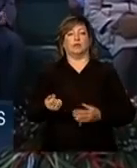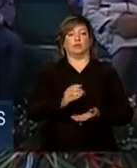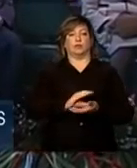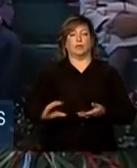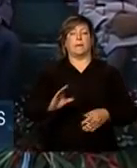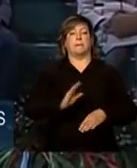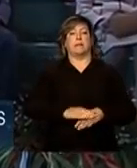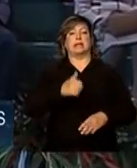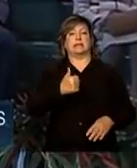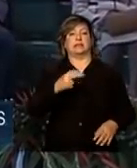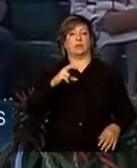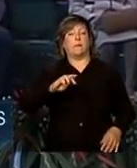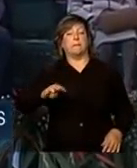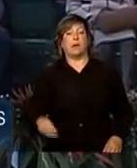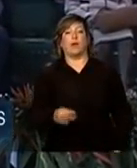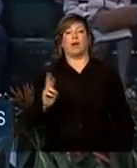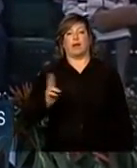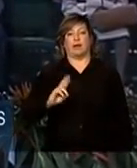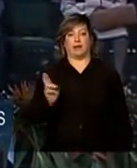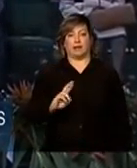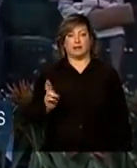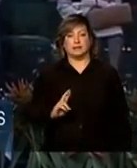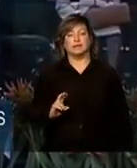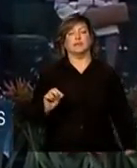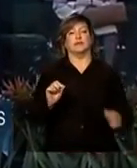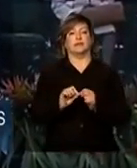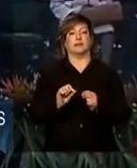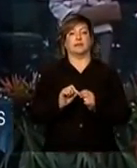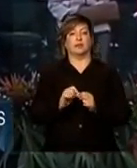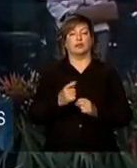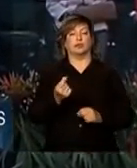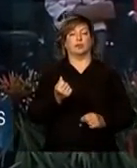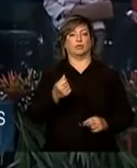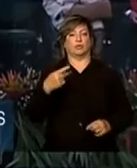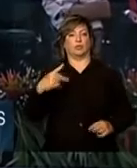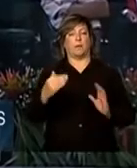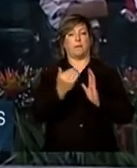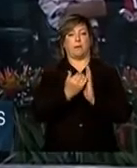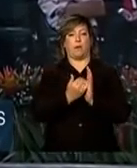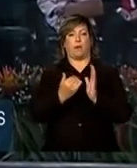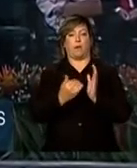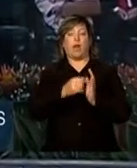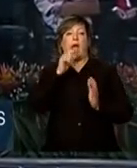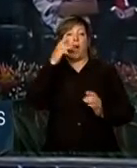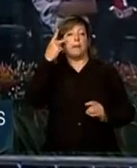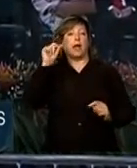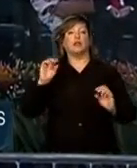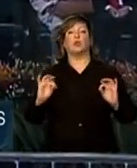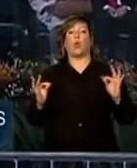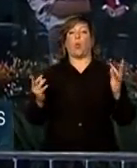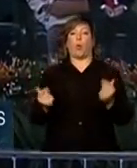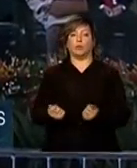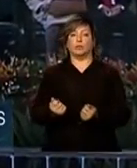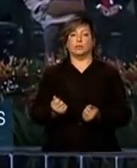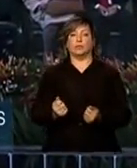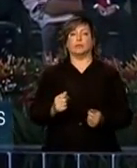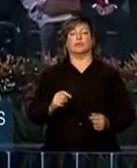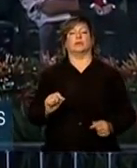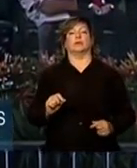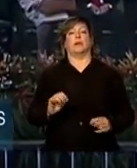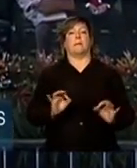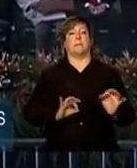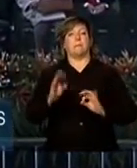150 milhões de reais, realizado com recursos do programa Água para Todos, Plano Brasil